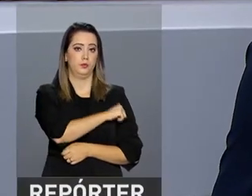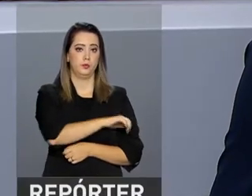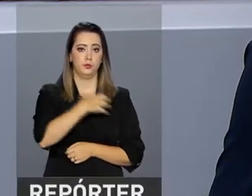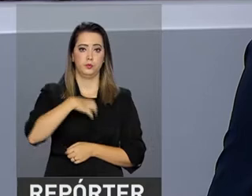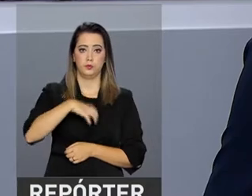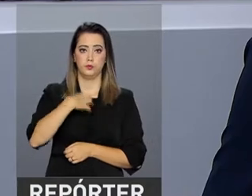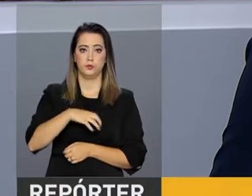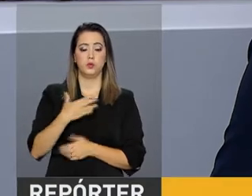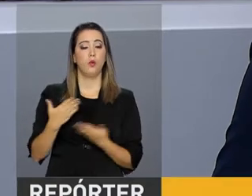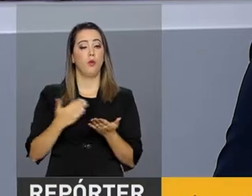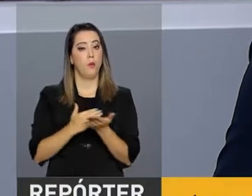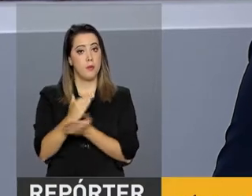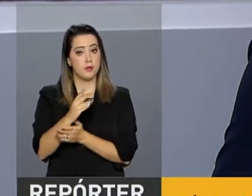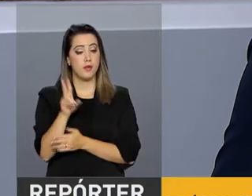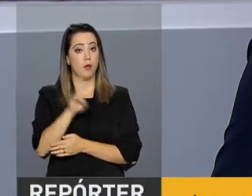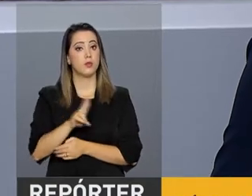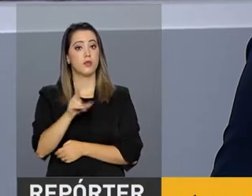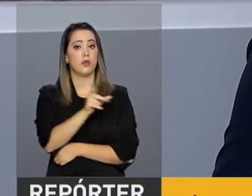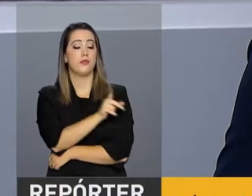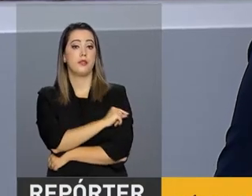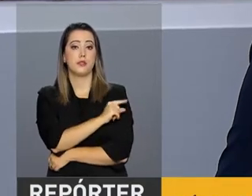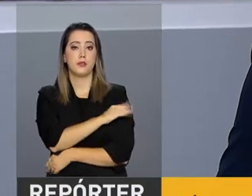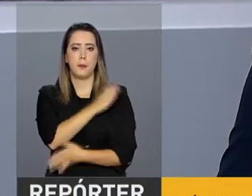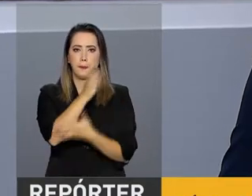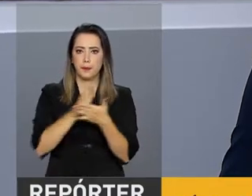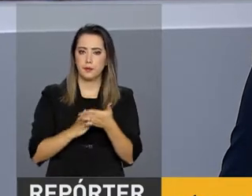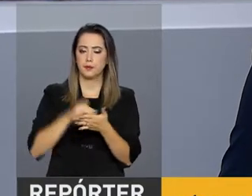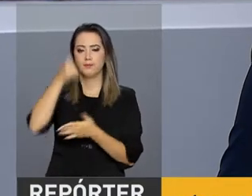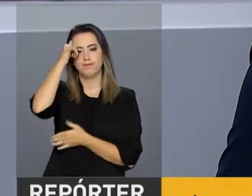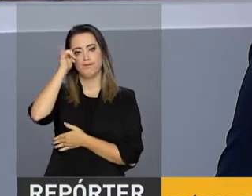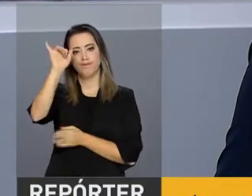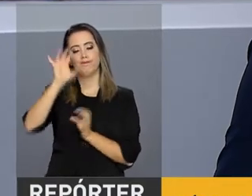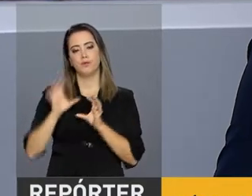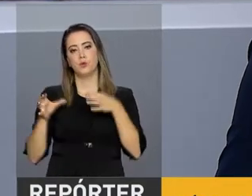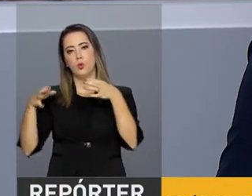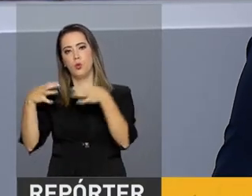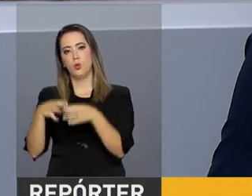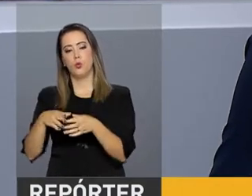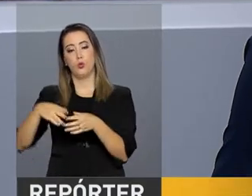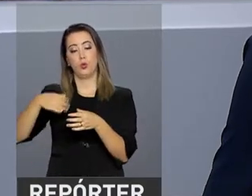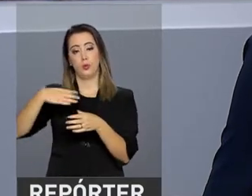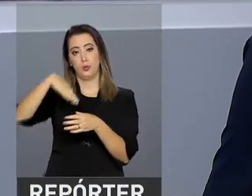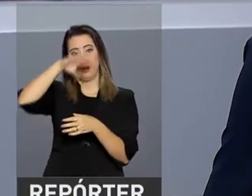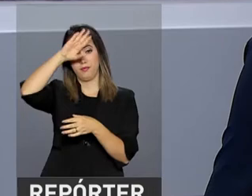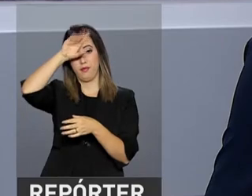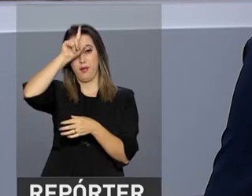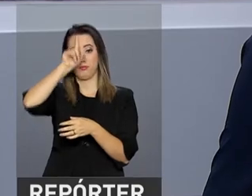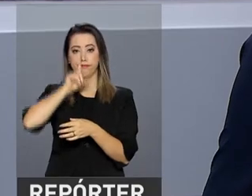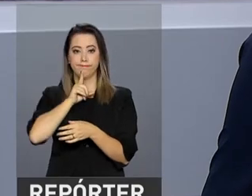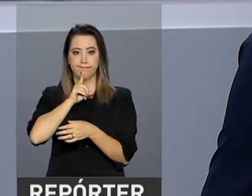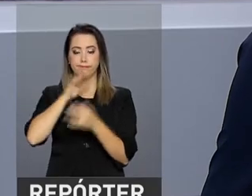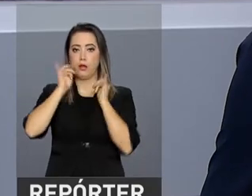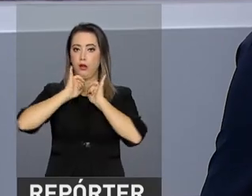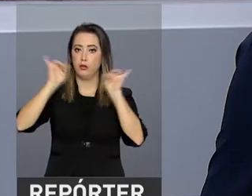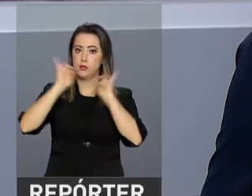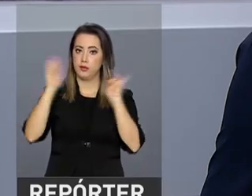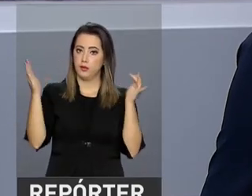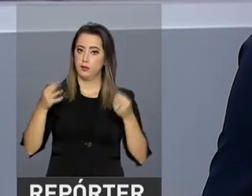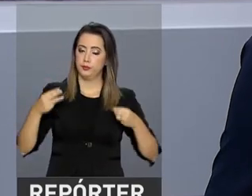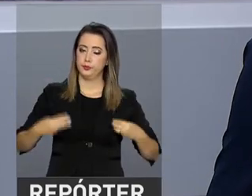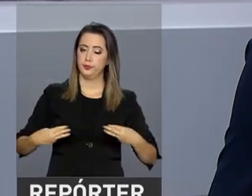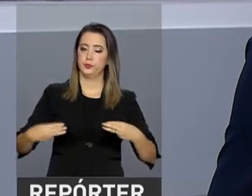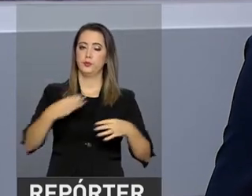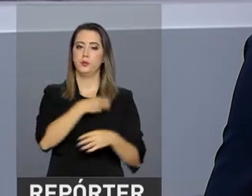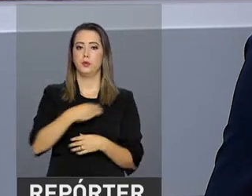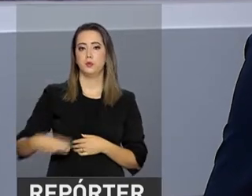e bahia vão adotar vacina fracionada para combater focos da febre amarela a medida foi anunciada hoje pelo ministro da saúde